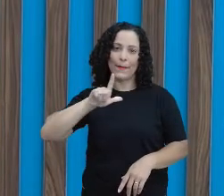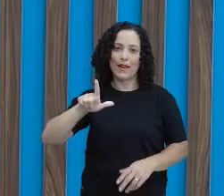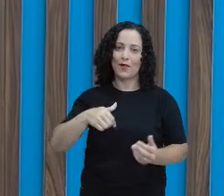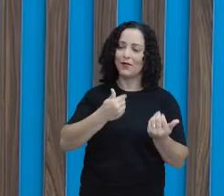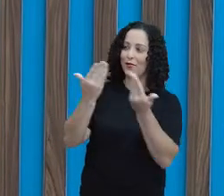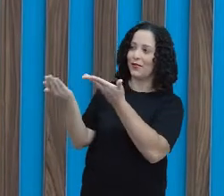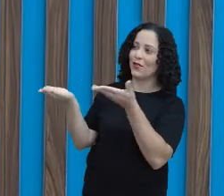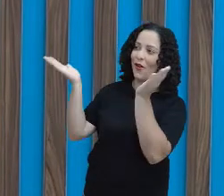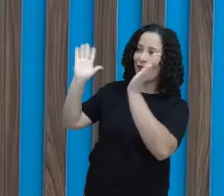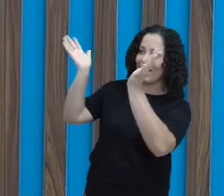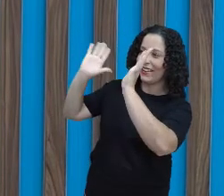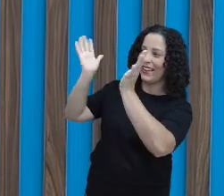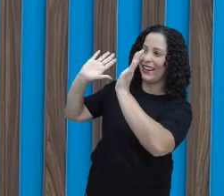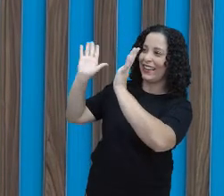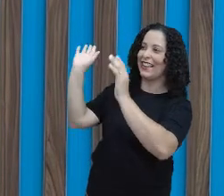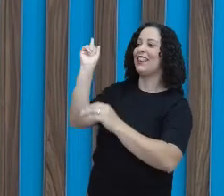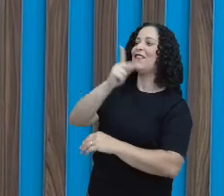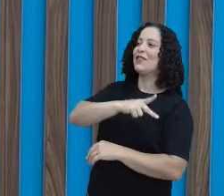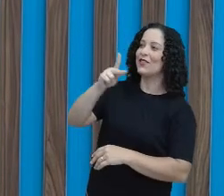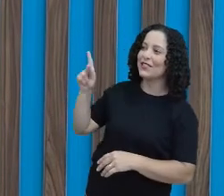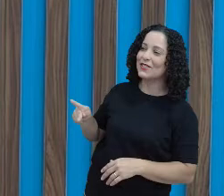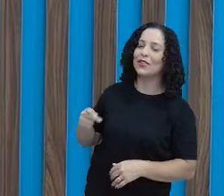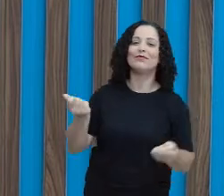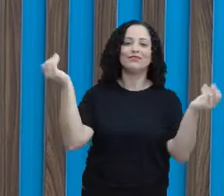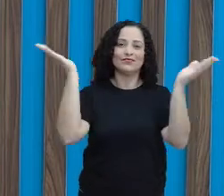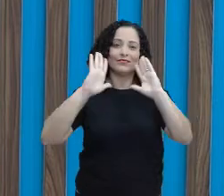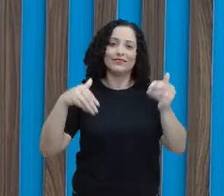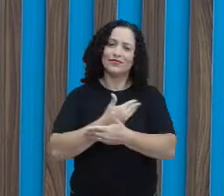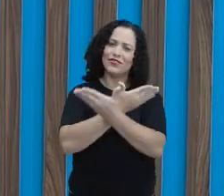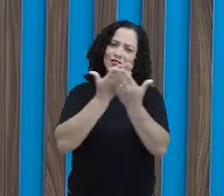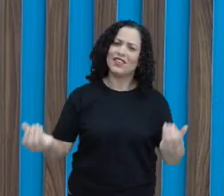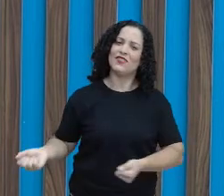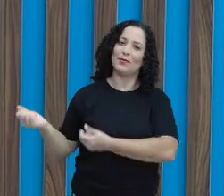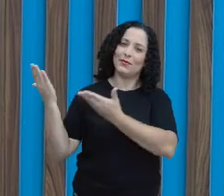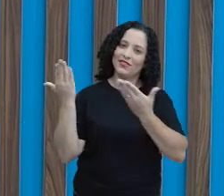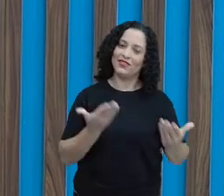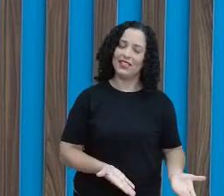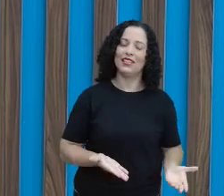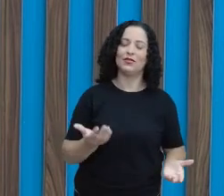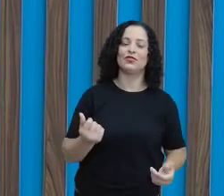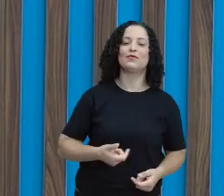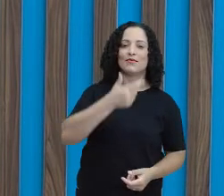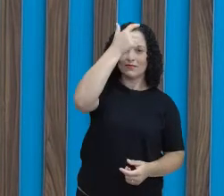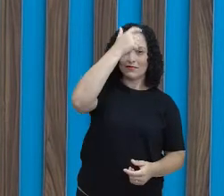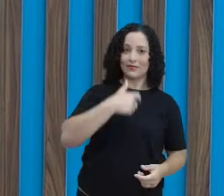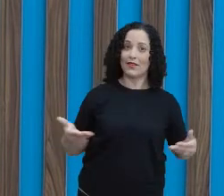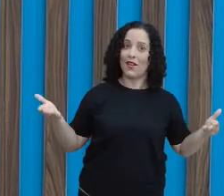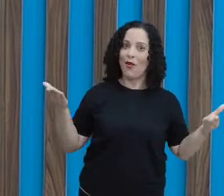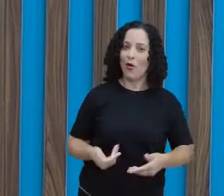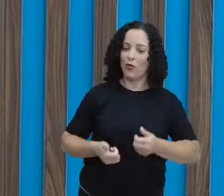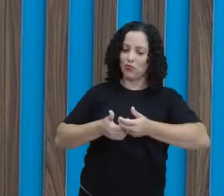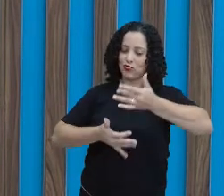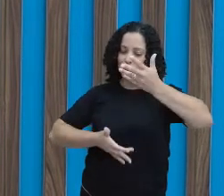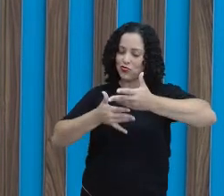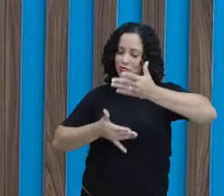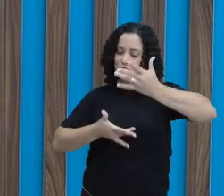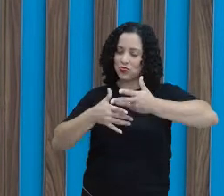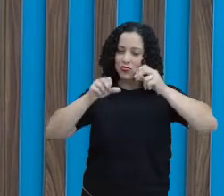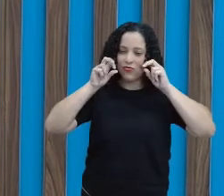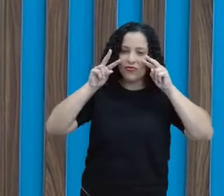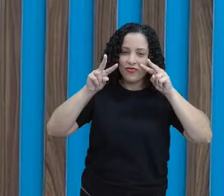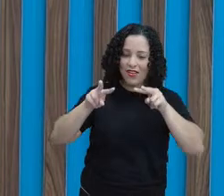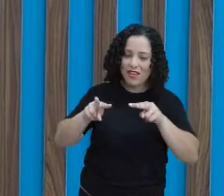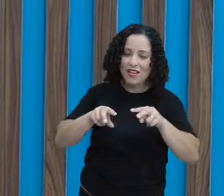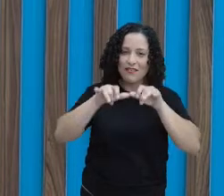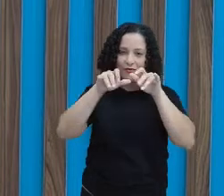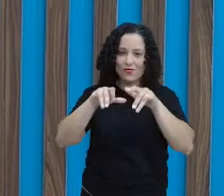Olá, professora! Olá, Carol. Sejam todos bem-vindos, alunos e alunas. Eu estou aqui, ó, ligadinha aqui no chat,